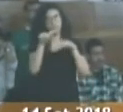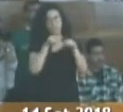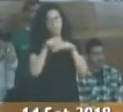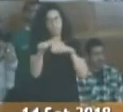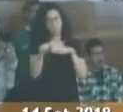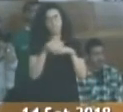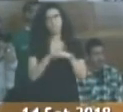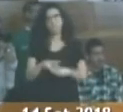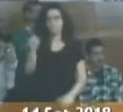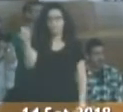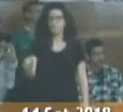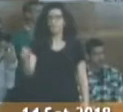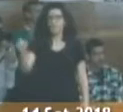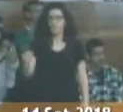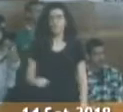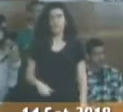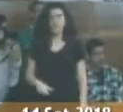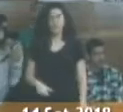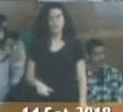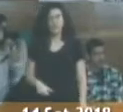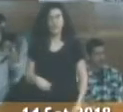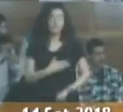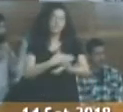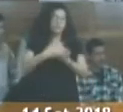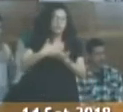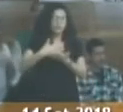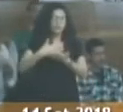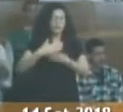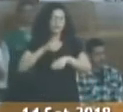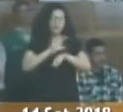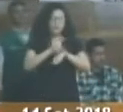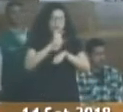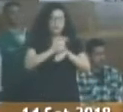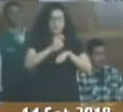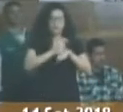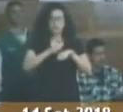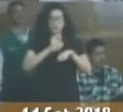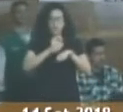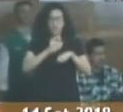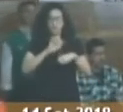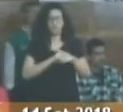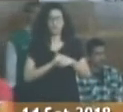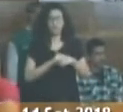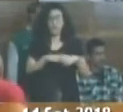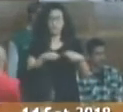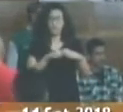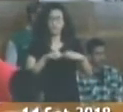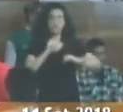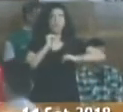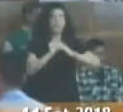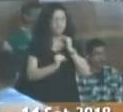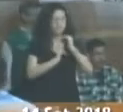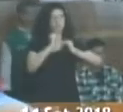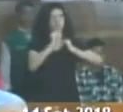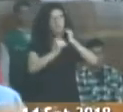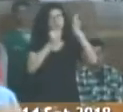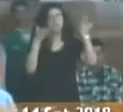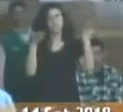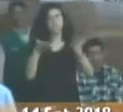O Renan entrou lá no Instituto como estagiário e foi crescendo, e